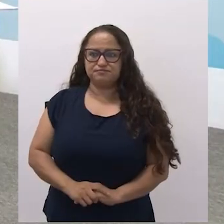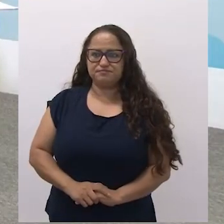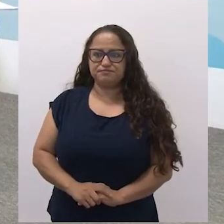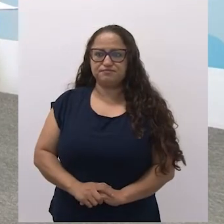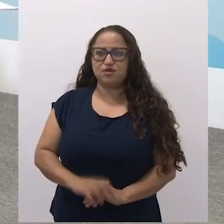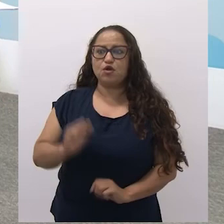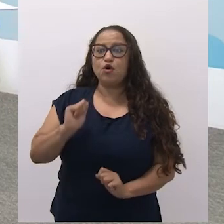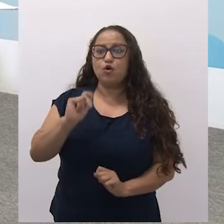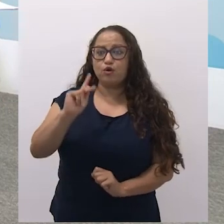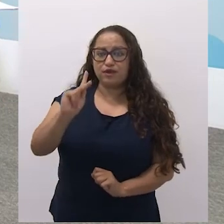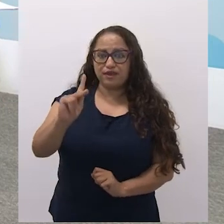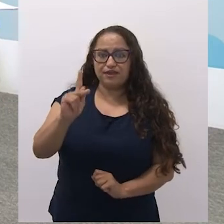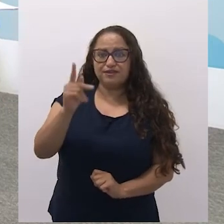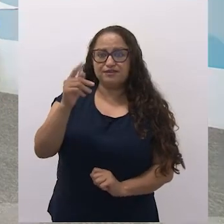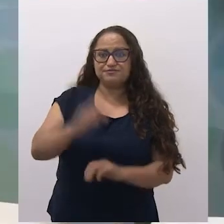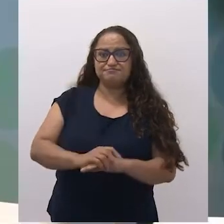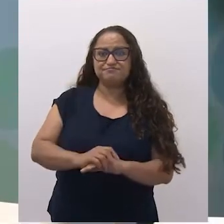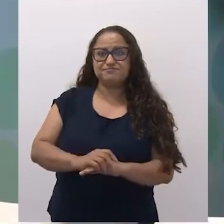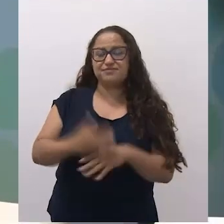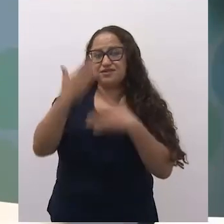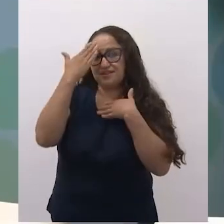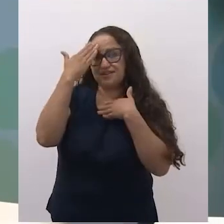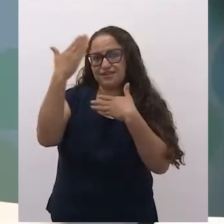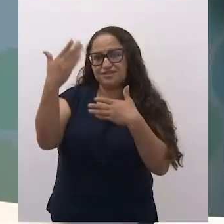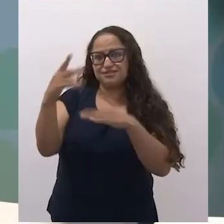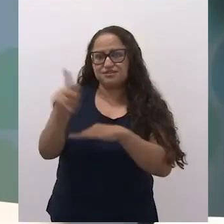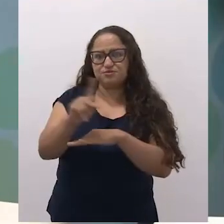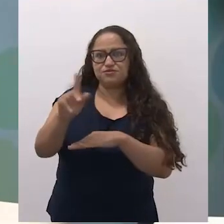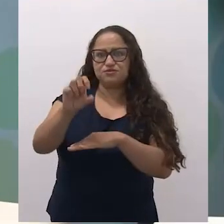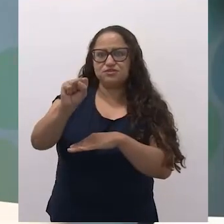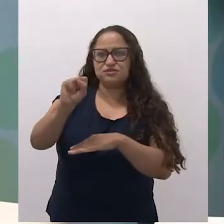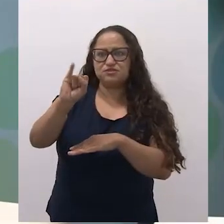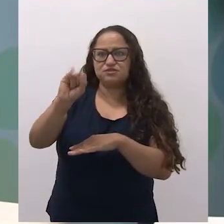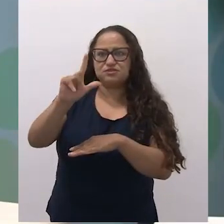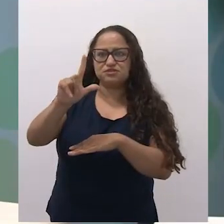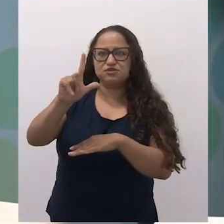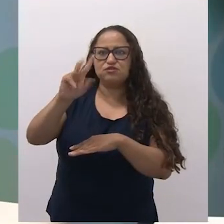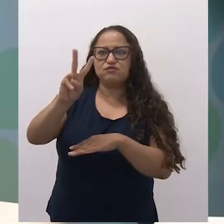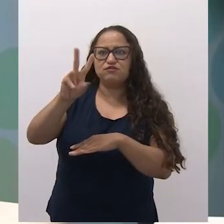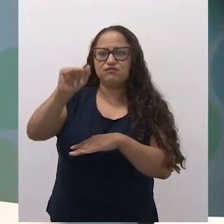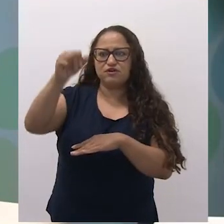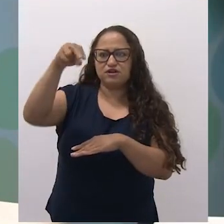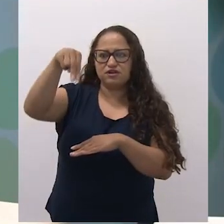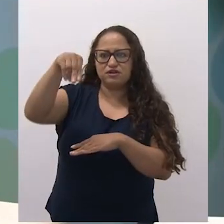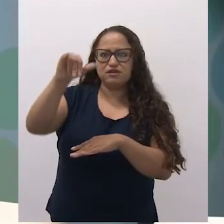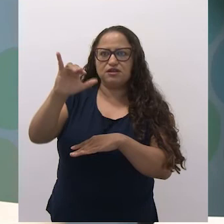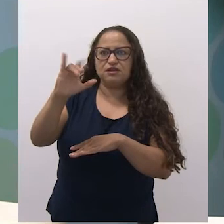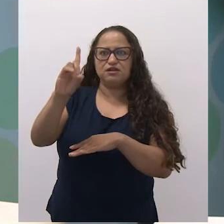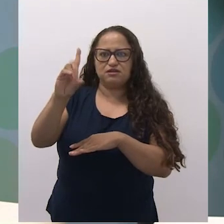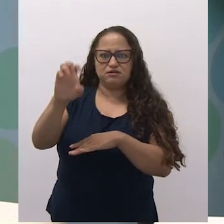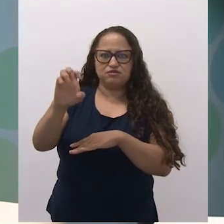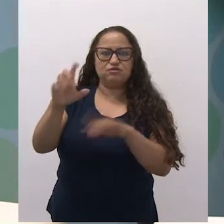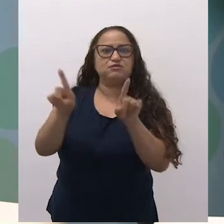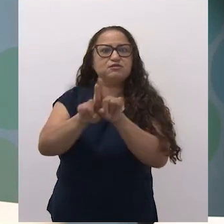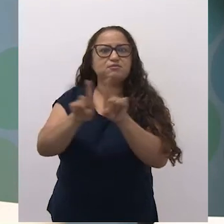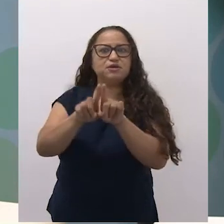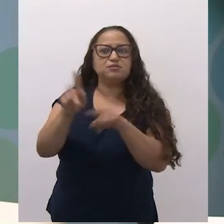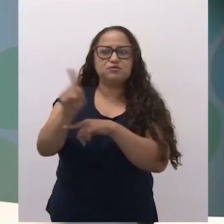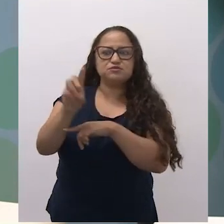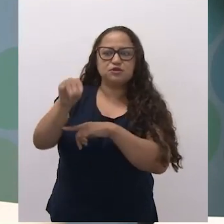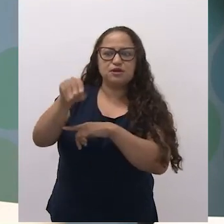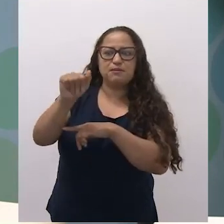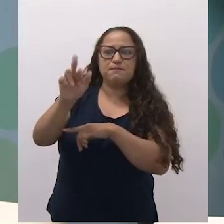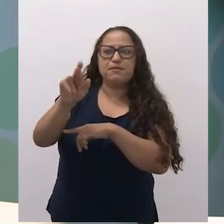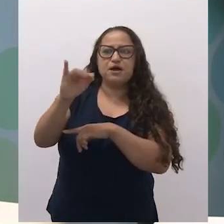Ok, pessoal. Quero agradecer às professoras Silva Neide e a professora Márcia Gilpato, que gentilmente cedeu